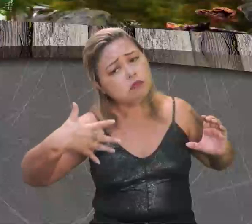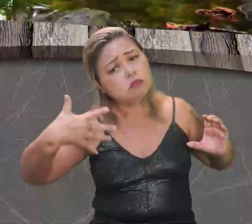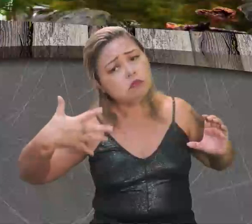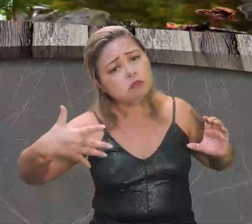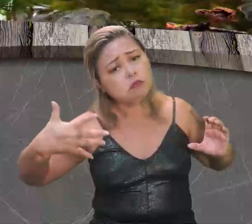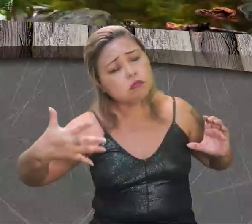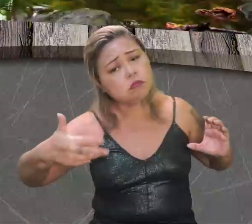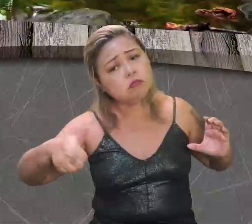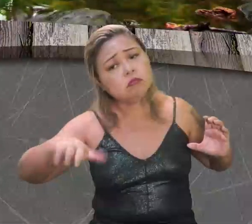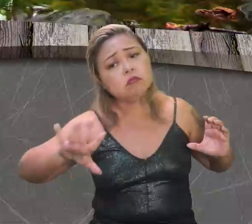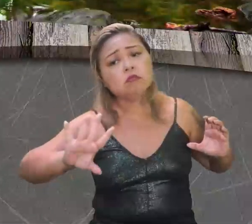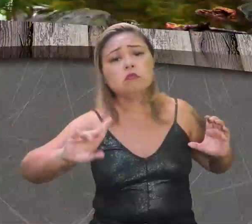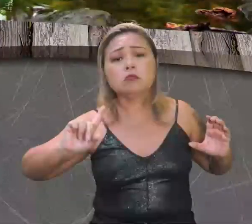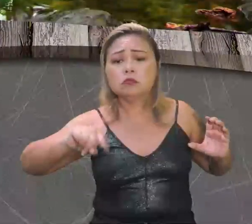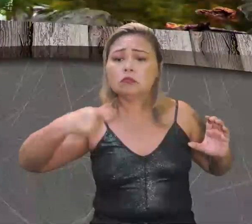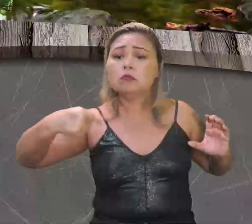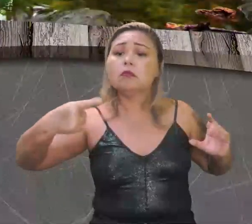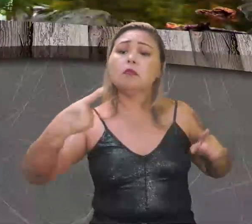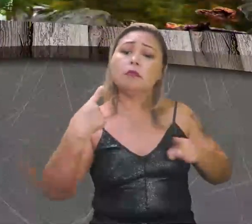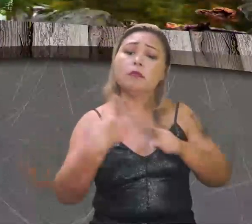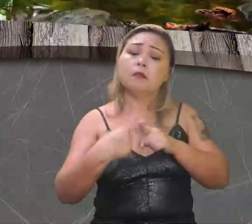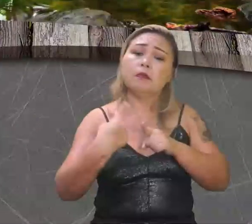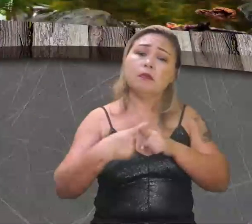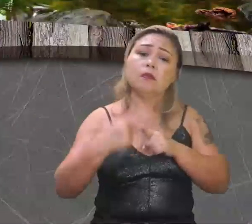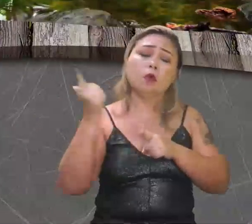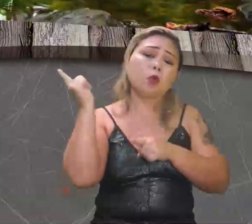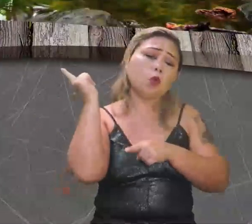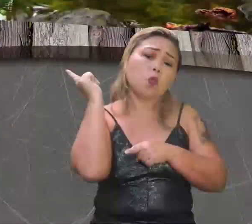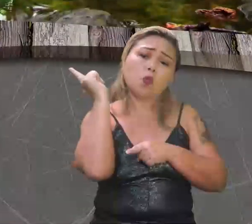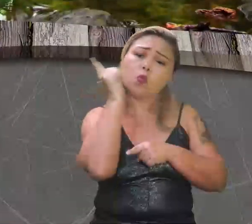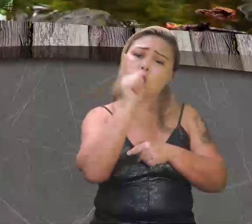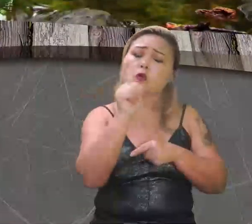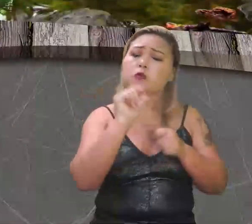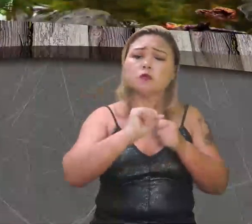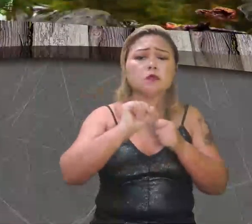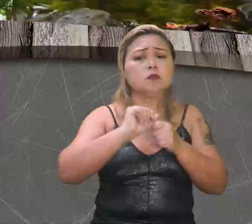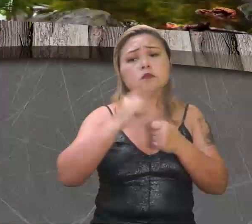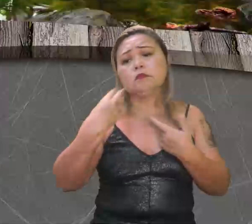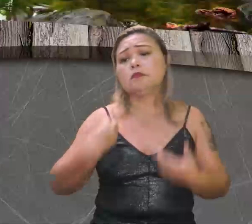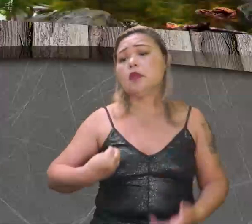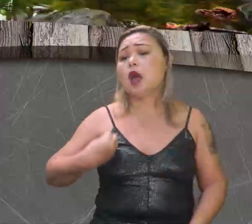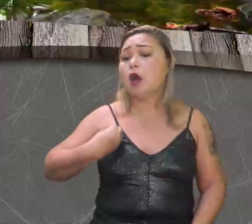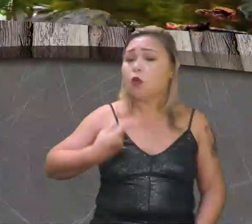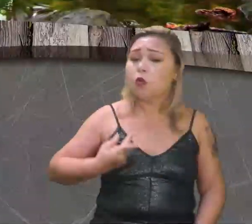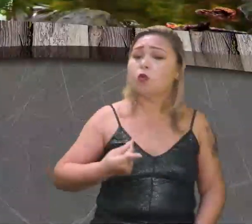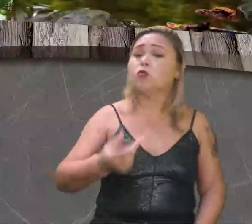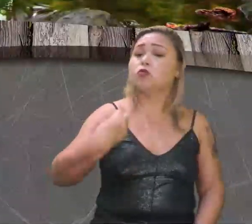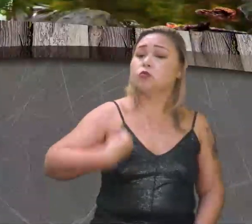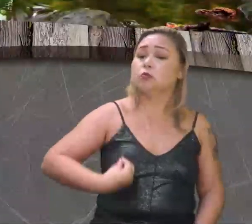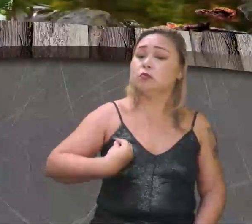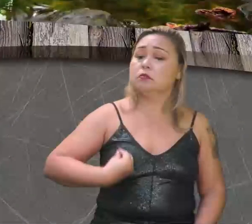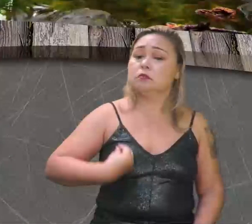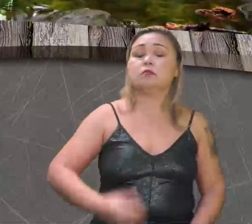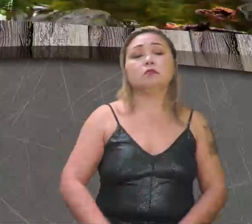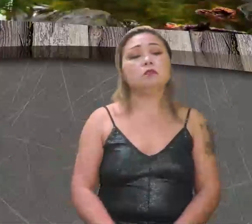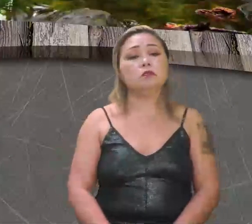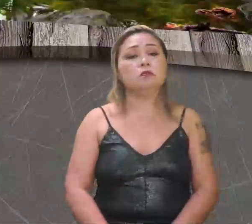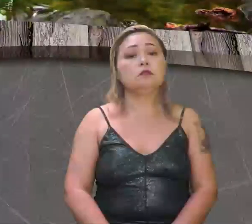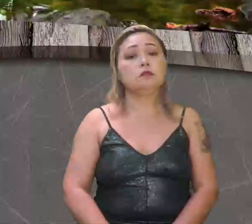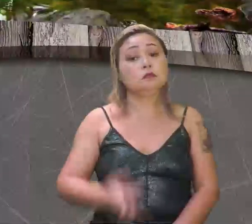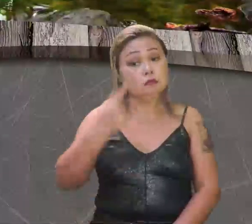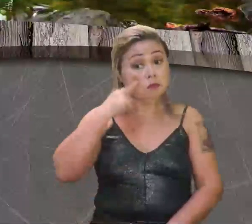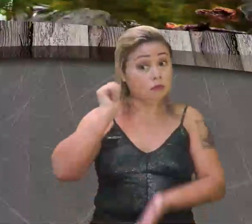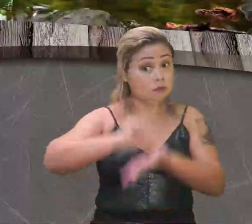gradativamente. Ela vai deixar de ser transmitida. Por quê? Porque elas não são favoráveis à sobrevivência, tá? Foi o